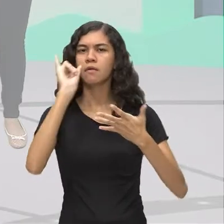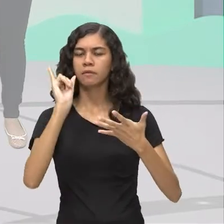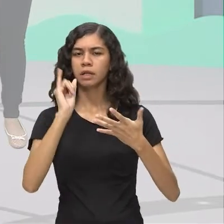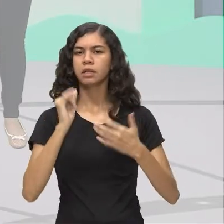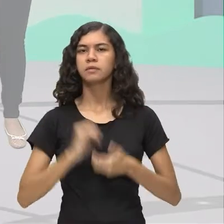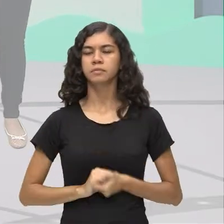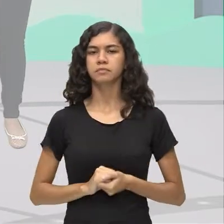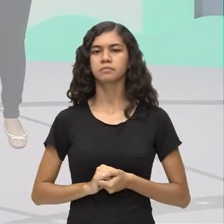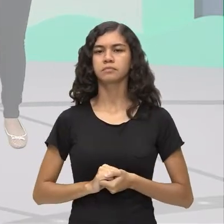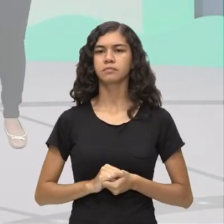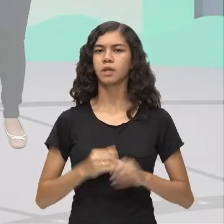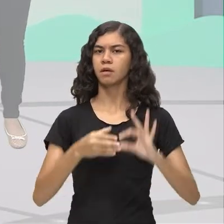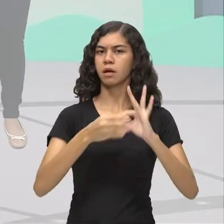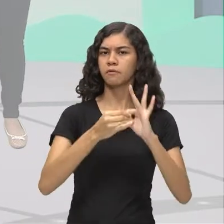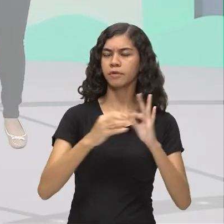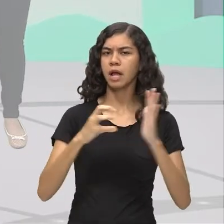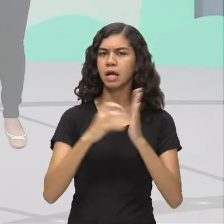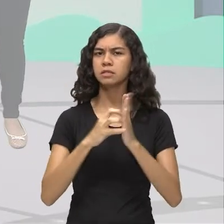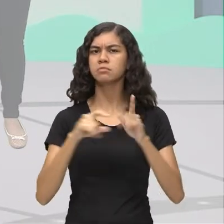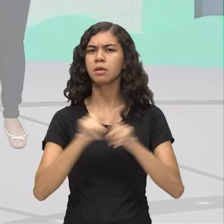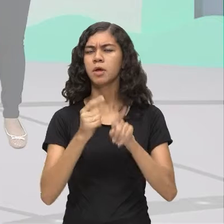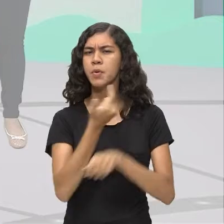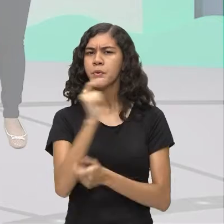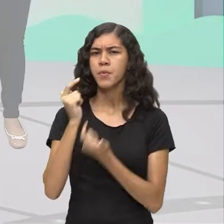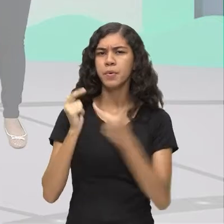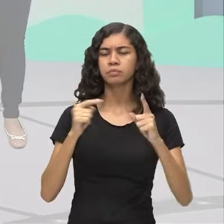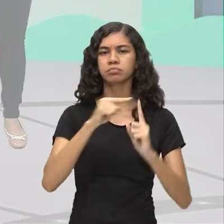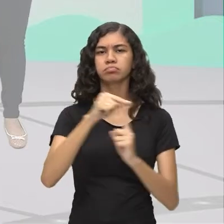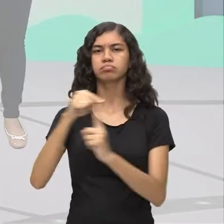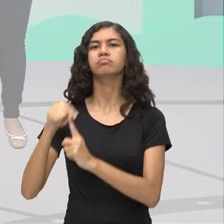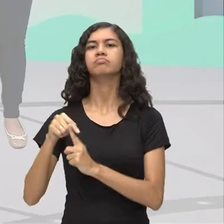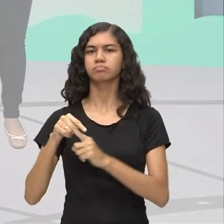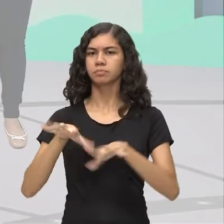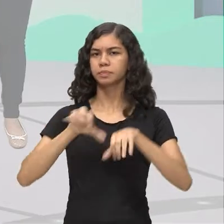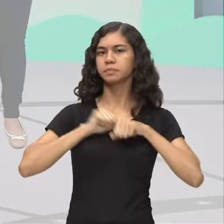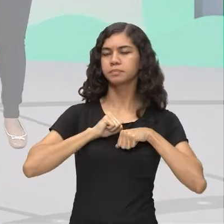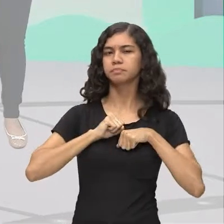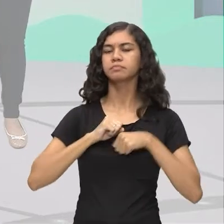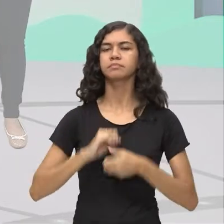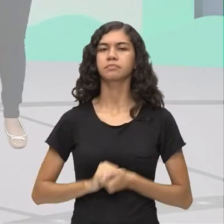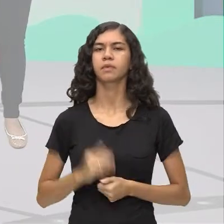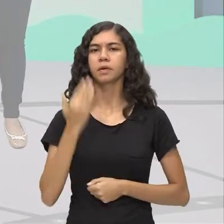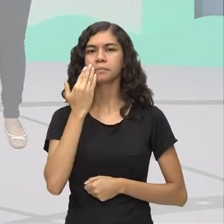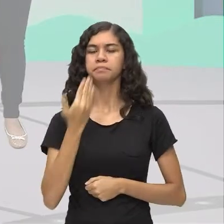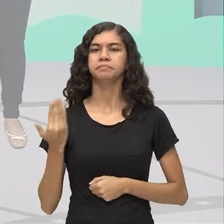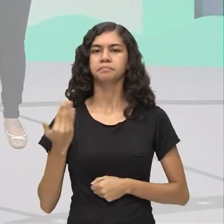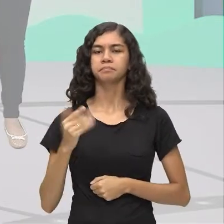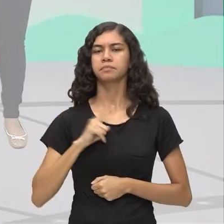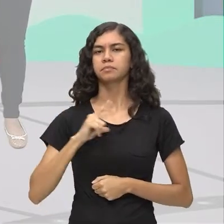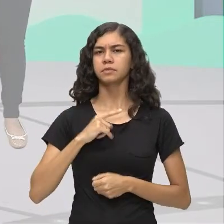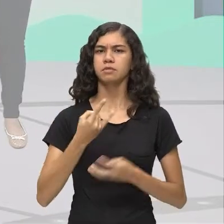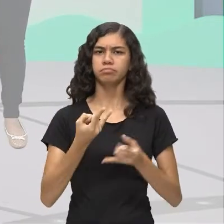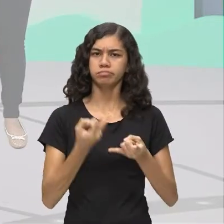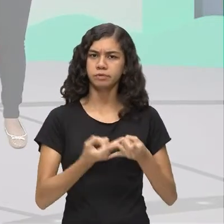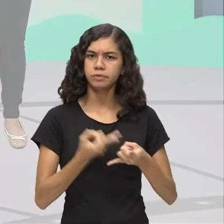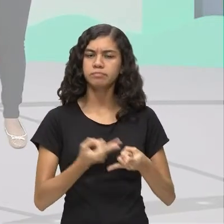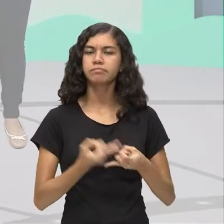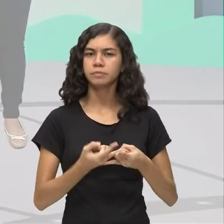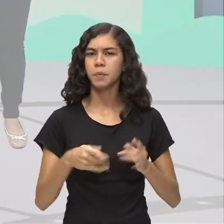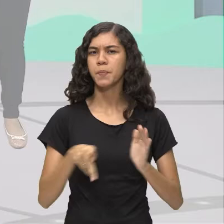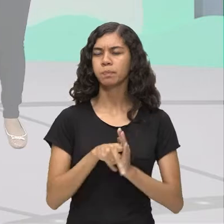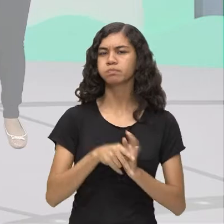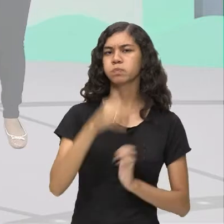só do HIV e da AIDS, mas também as outras infecções, a gente tem aí o preservativo de barreira, que é o masculino